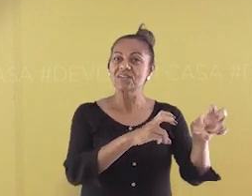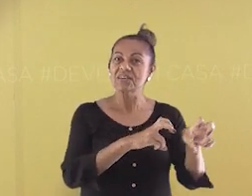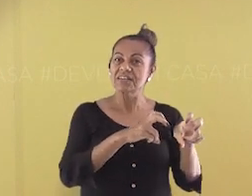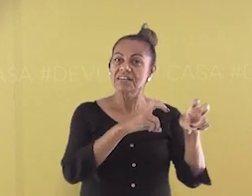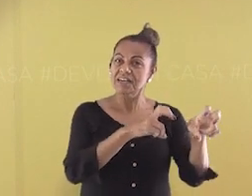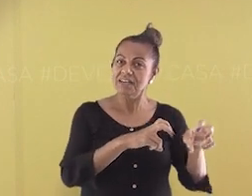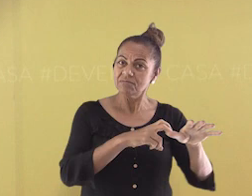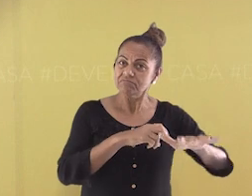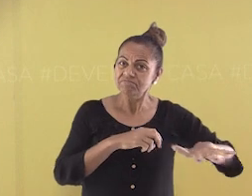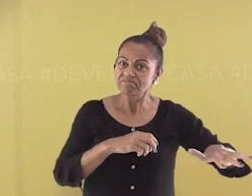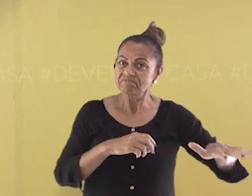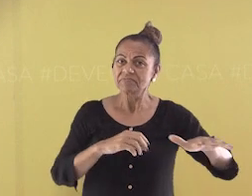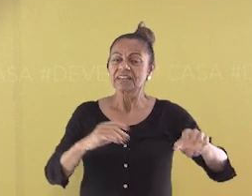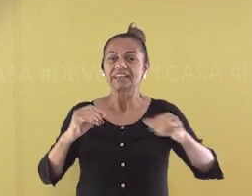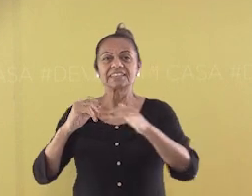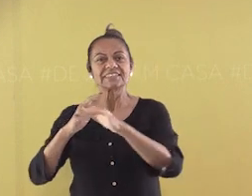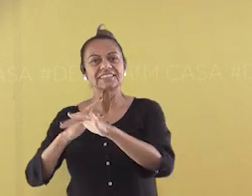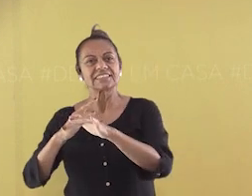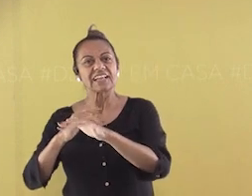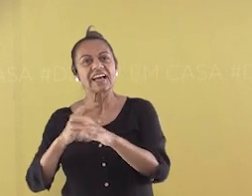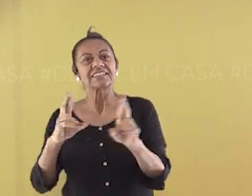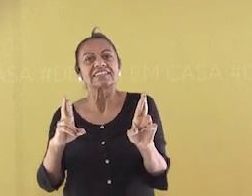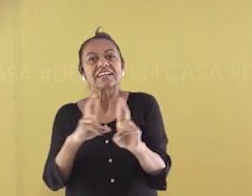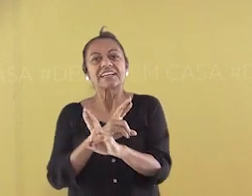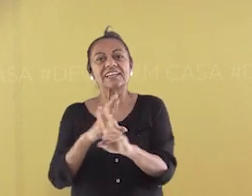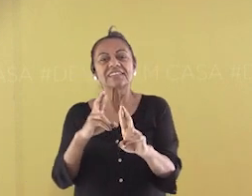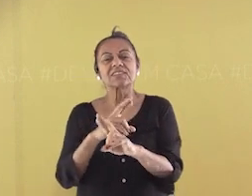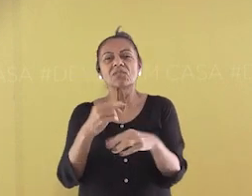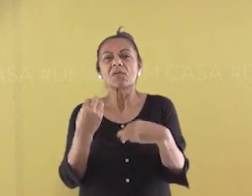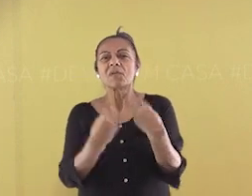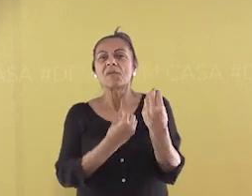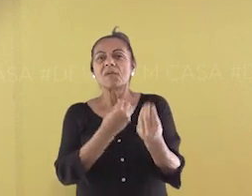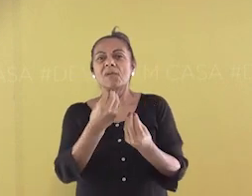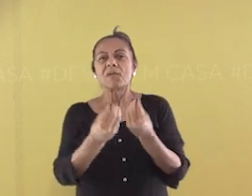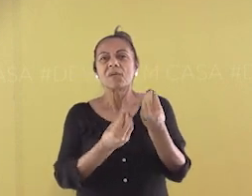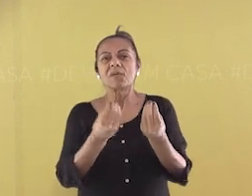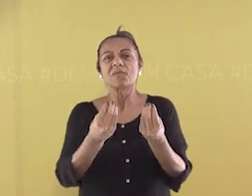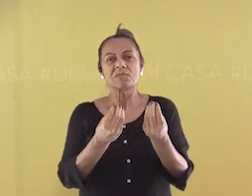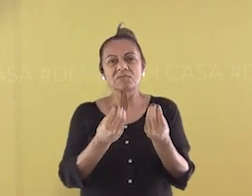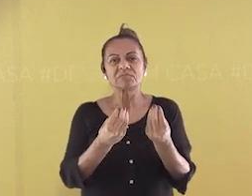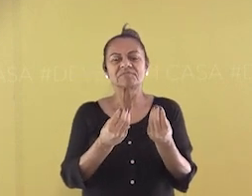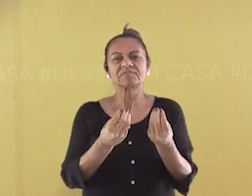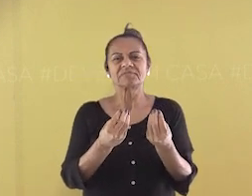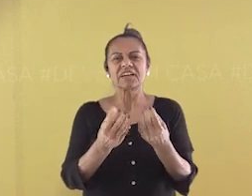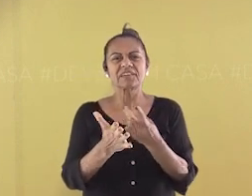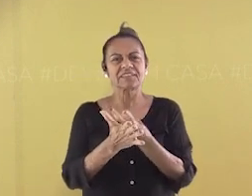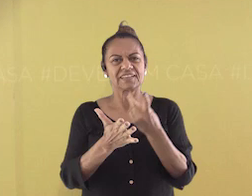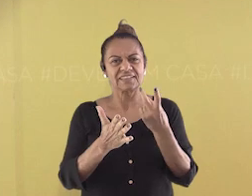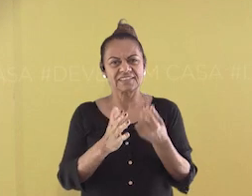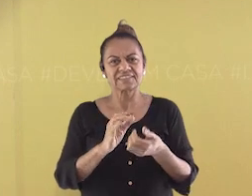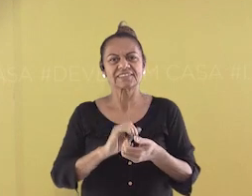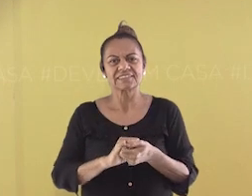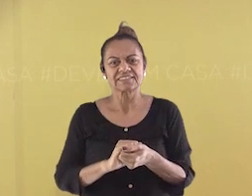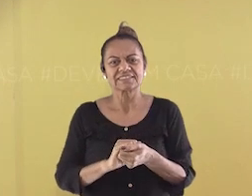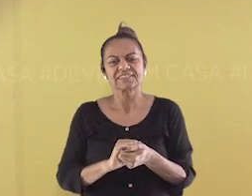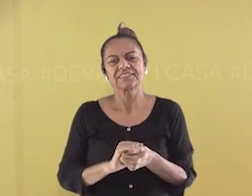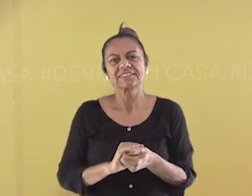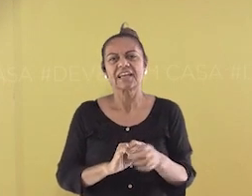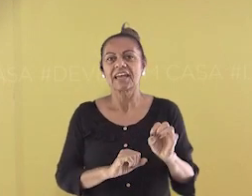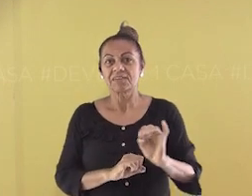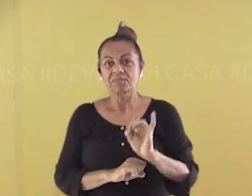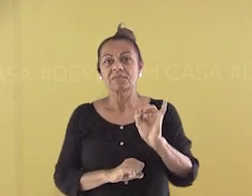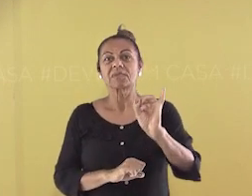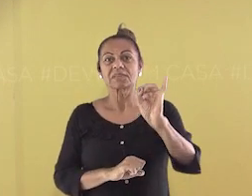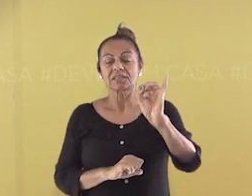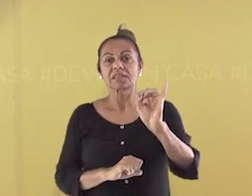ela chega até nós. Qual o percurso que ela passa e como isso acontece. Sem dúvida, é muito